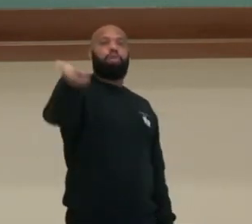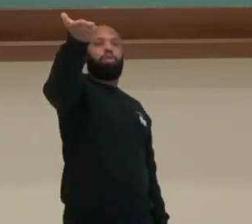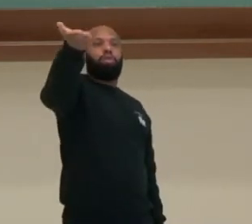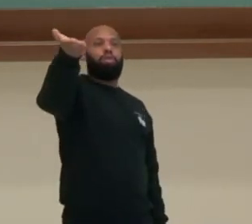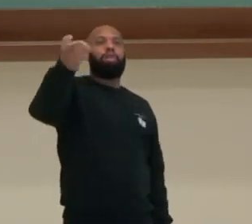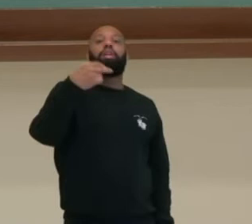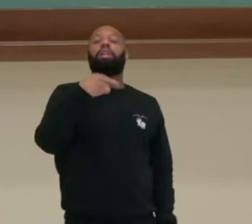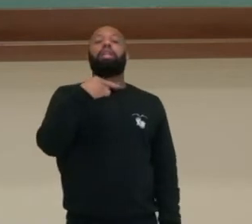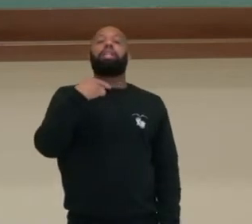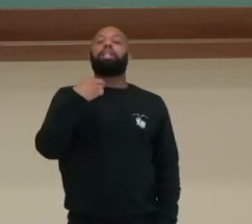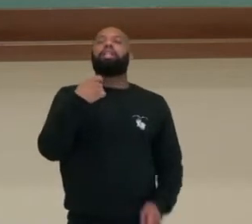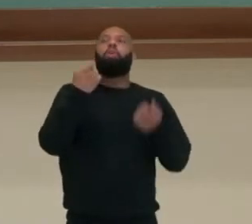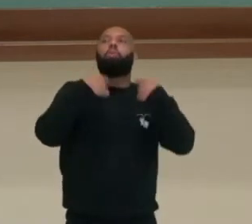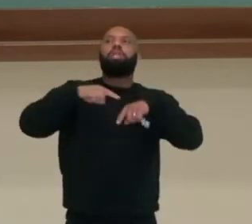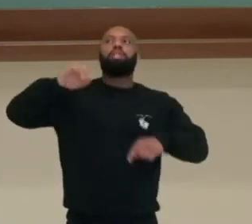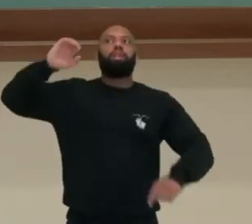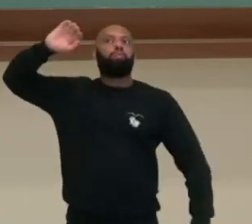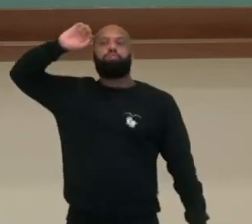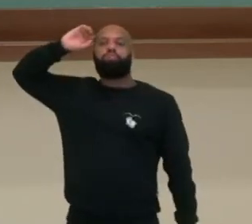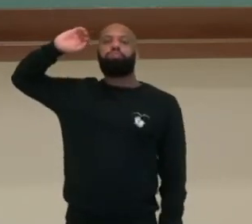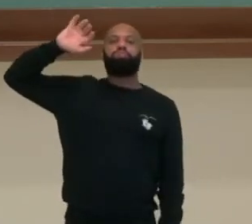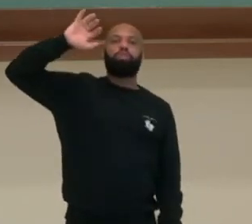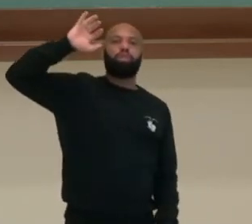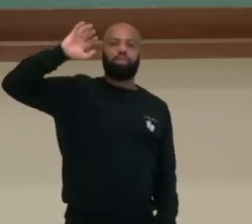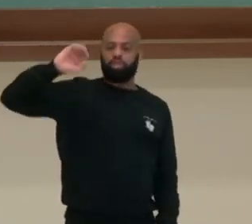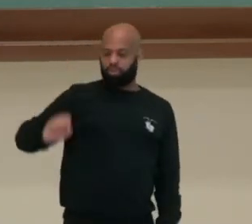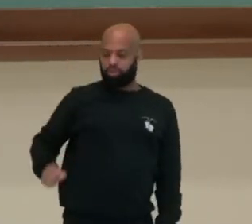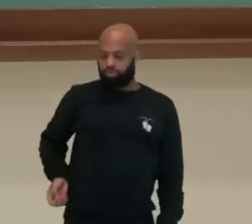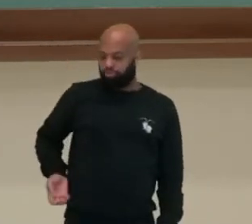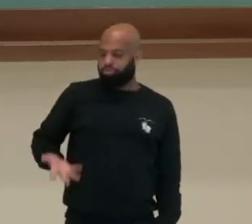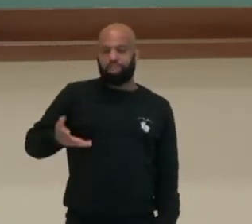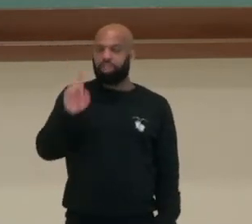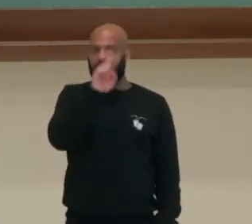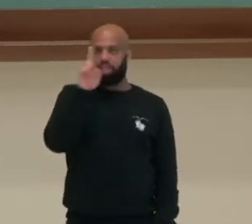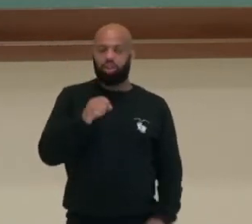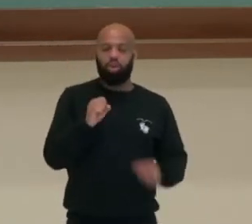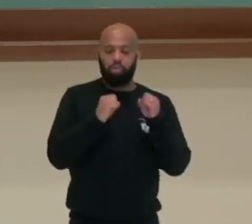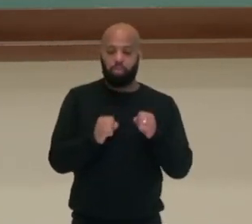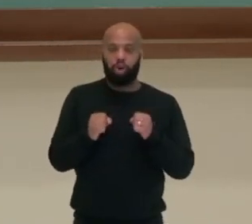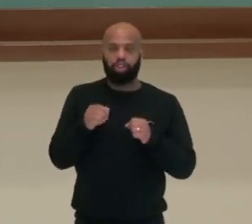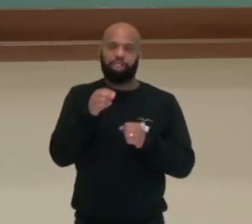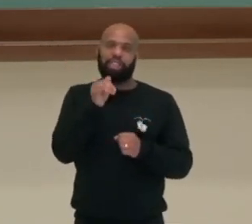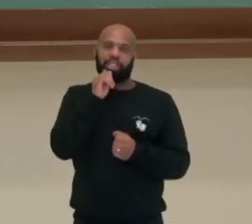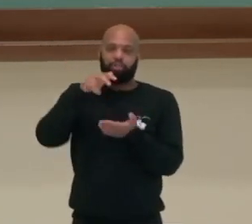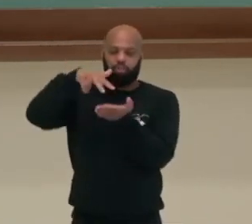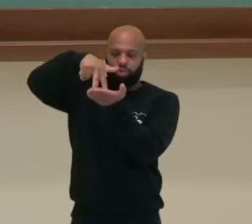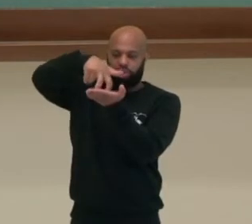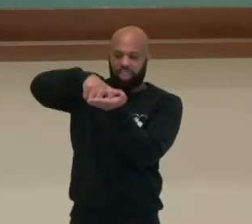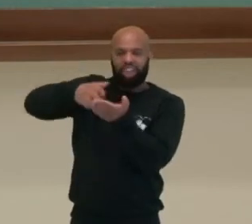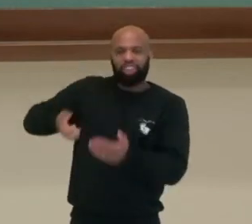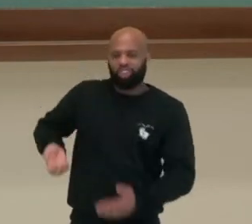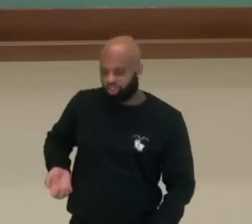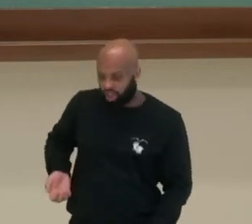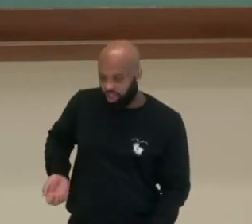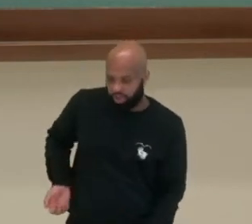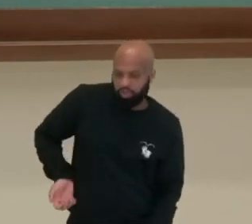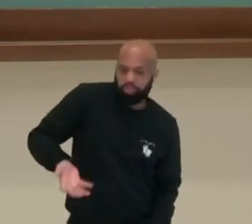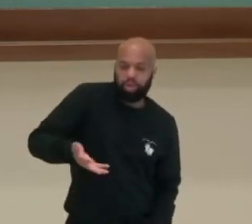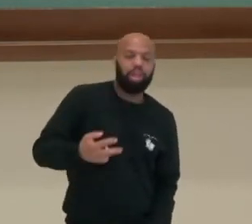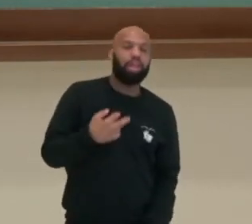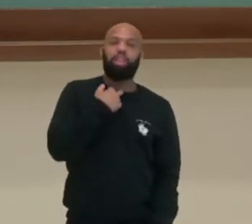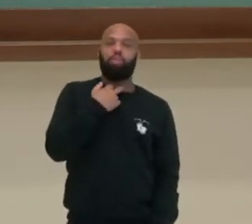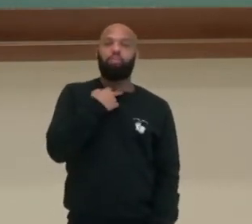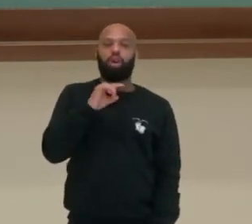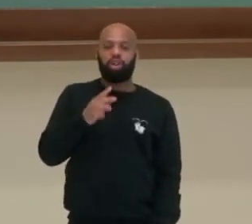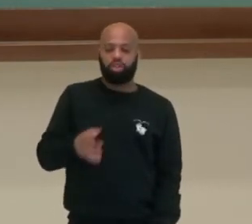precisa lançar da altura da sua cabeça ou da altura da sua cintura. Você pode se agachar, mas você não pode simplesmente